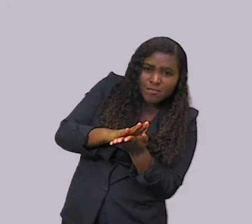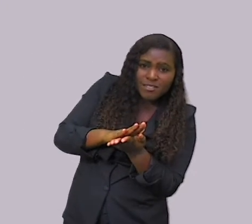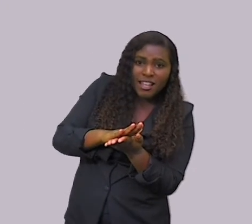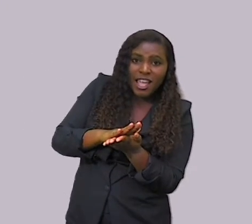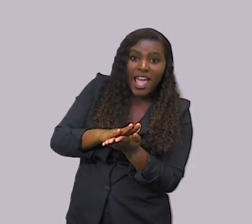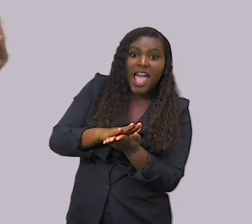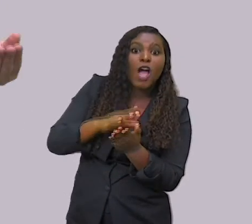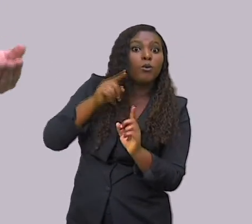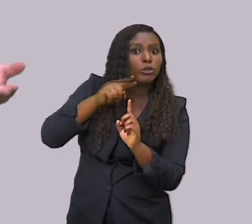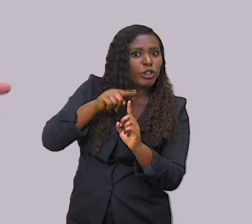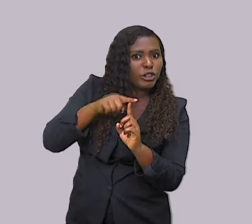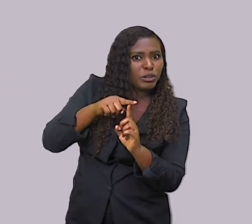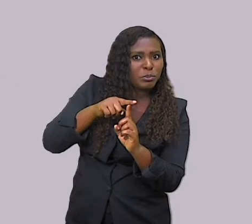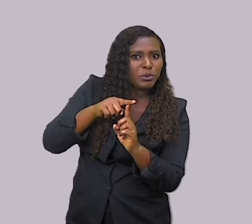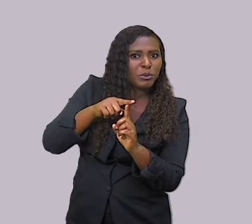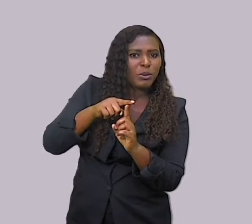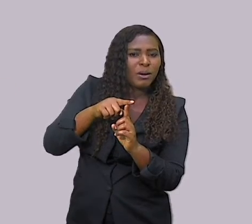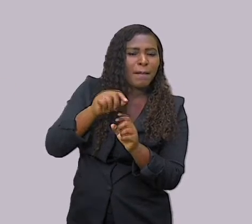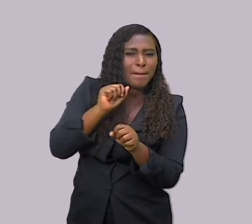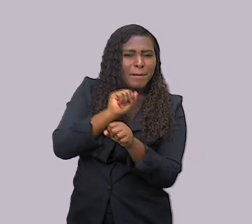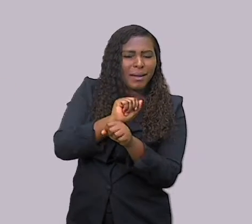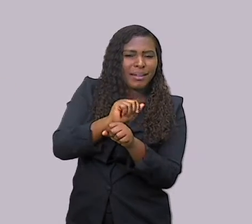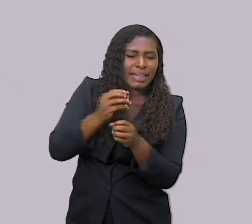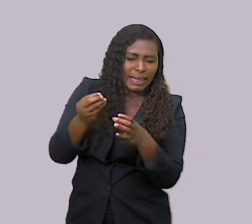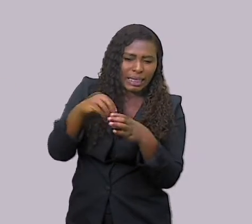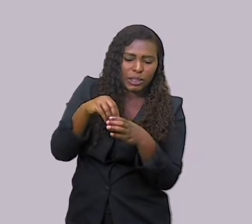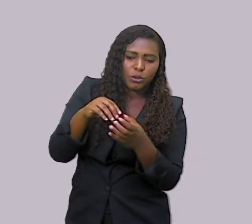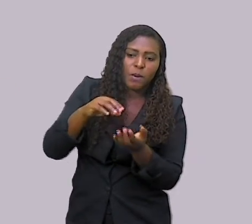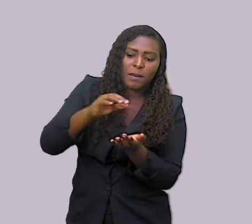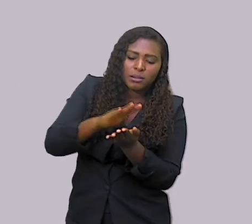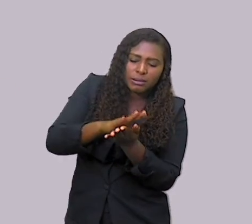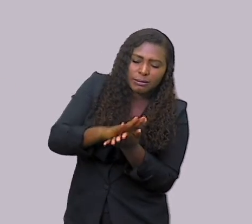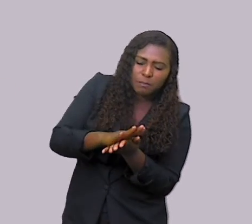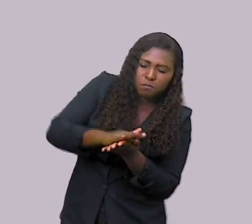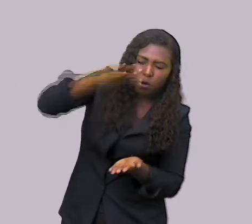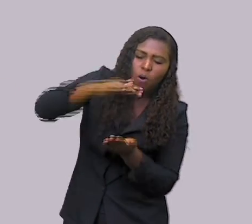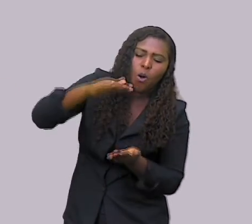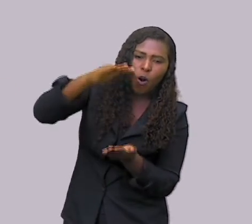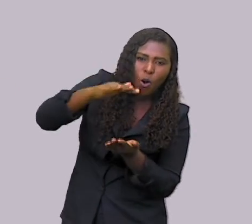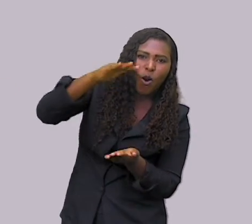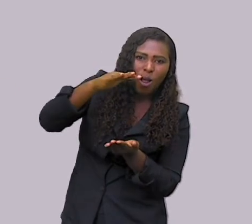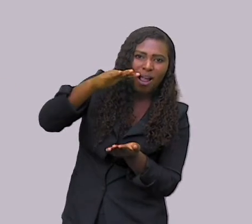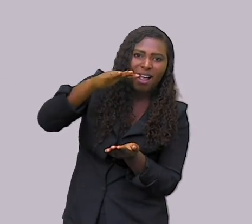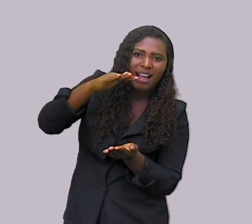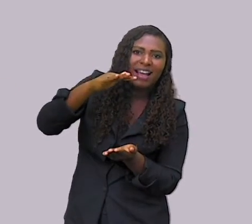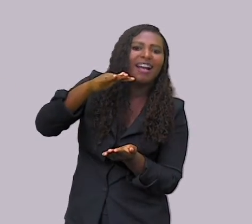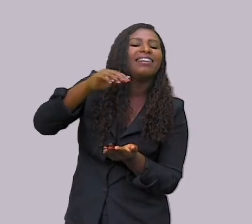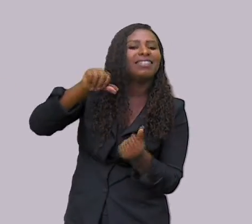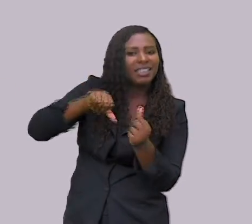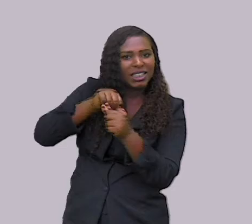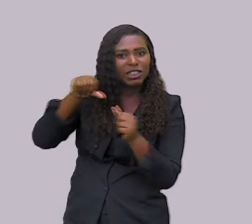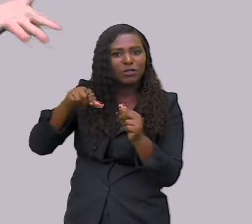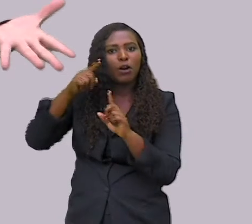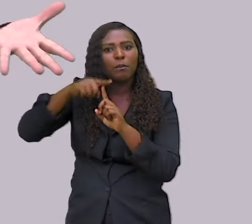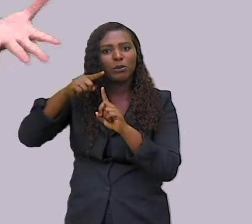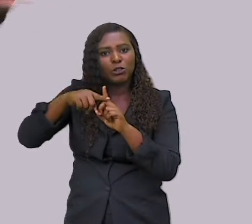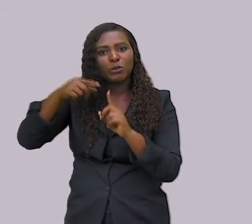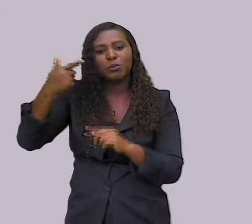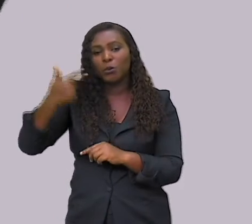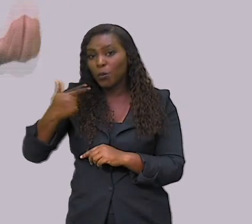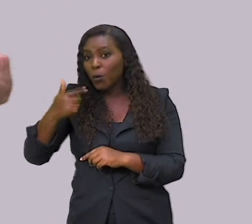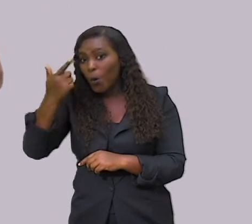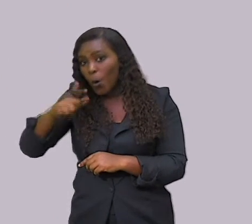usa, ela está associada à passagem da corrente elétrica por um circuito.